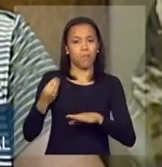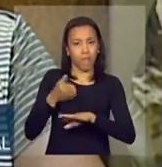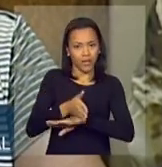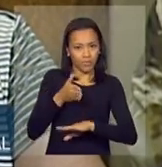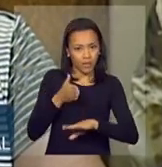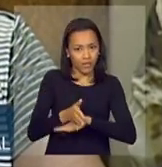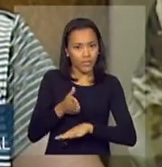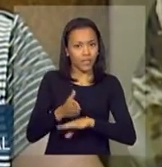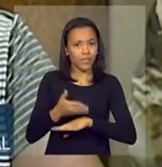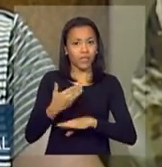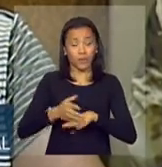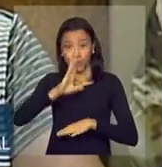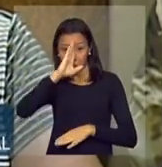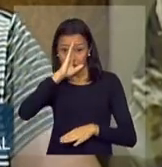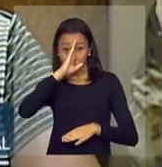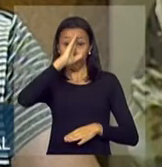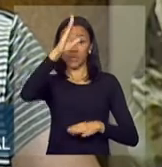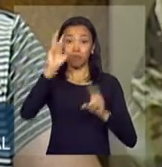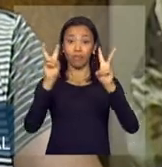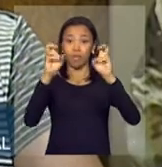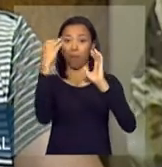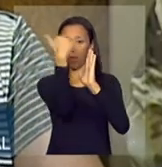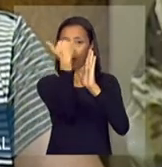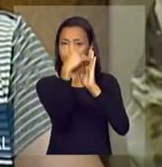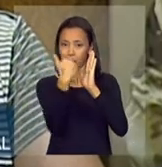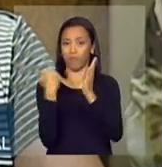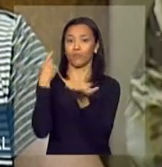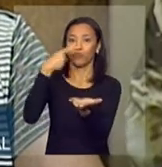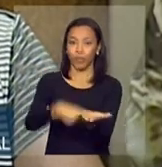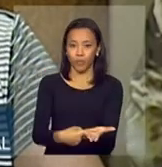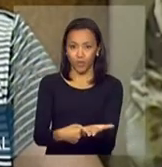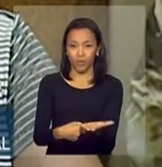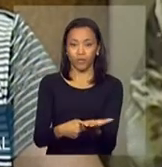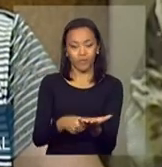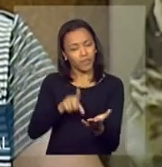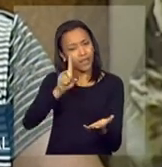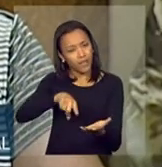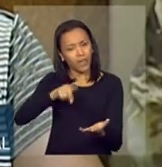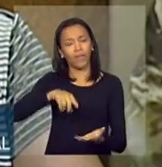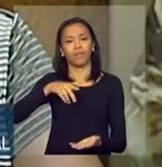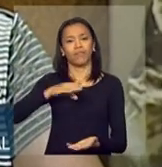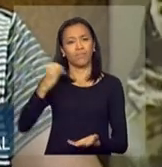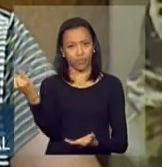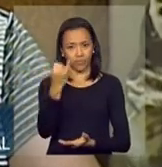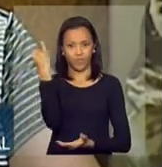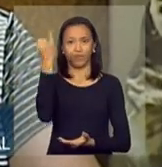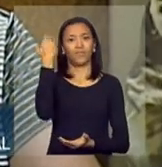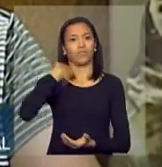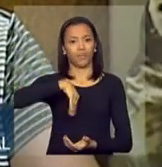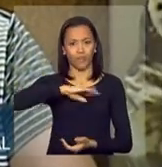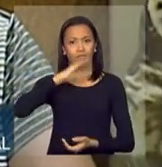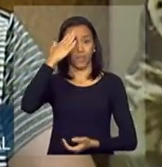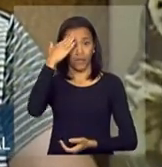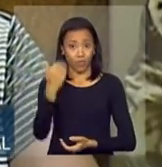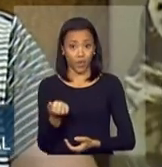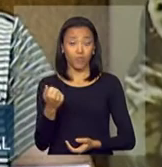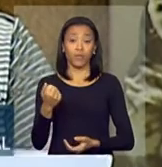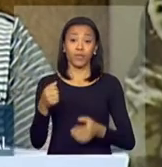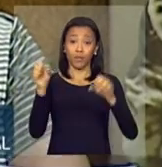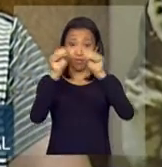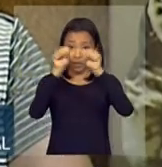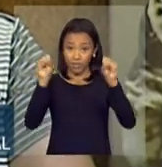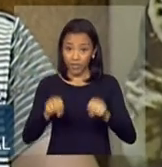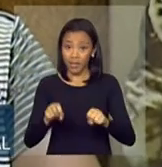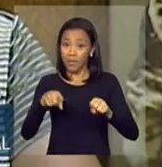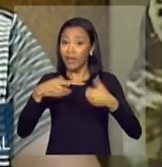das prioridades pactuadas. E as prioridades são fundamentais, porque a gente sabe que o próprio sistema de SAN ele é